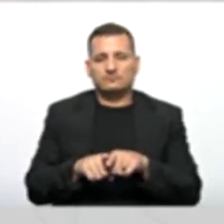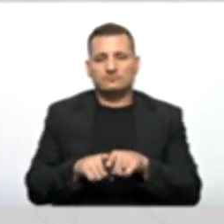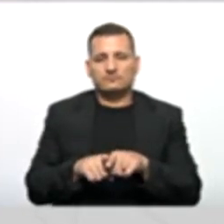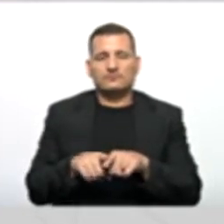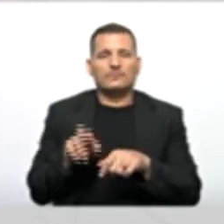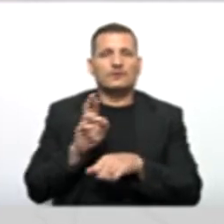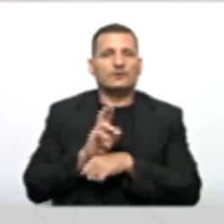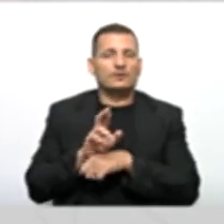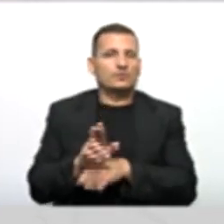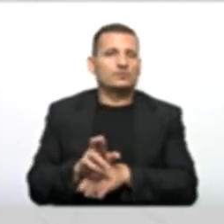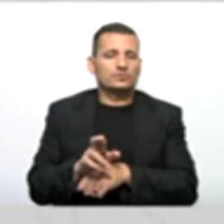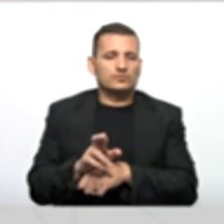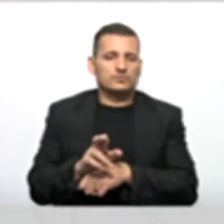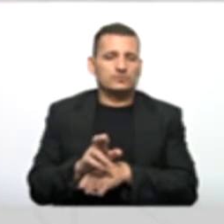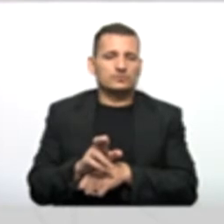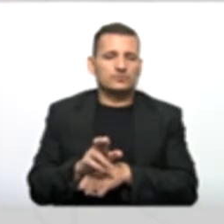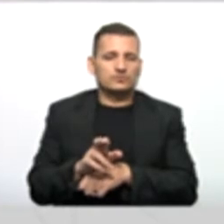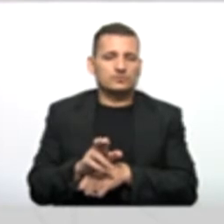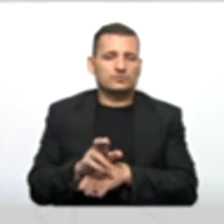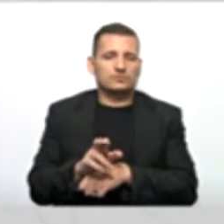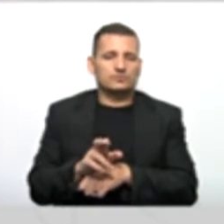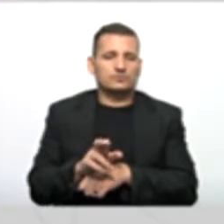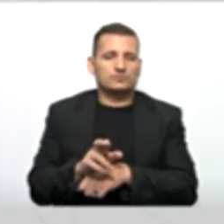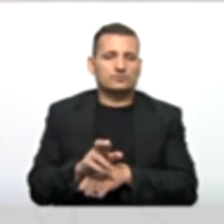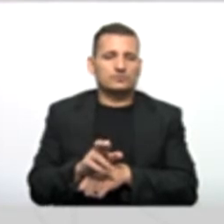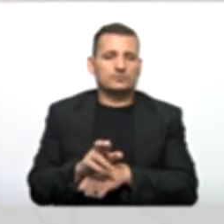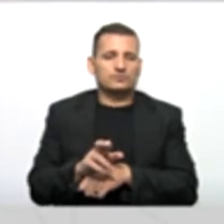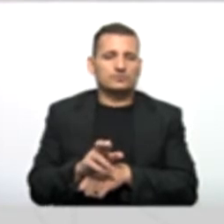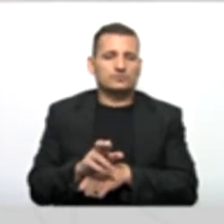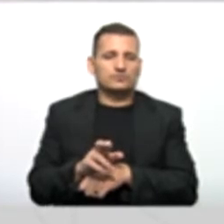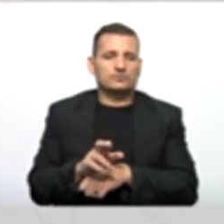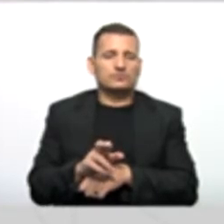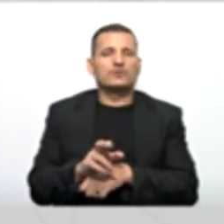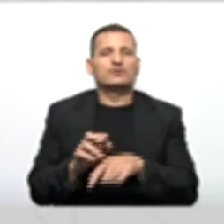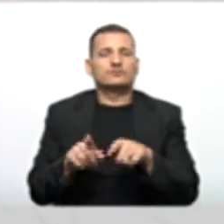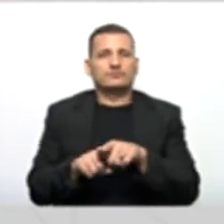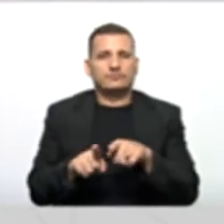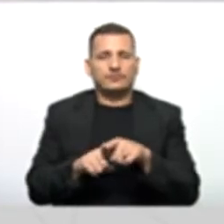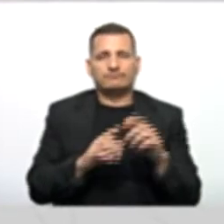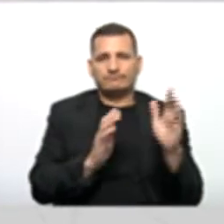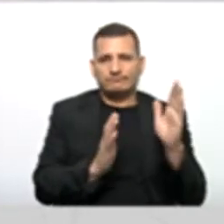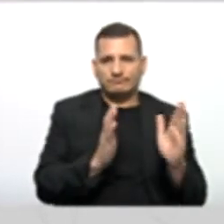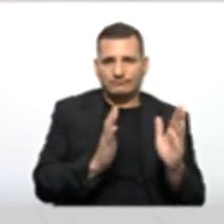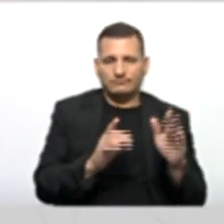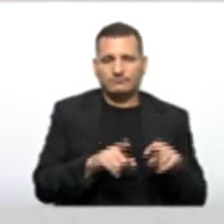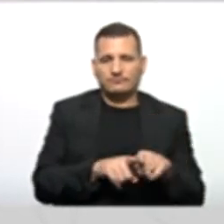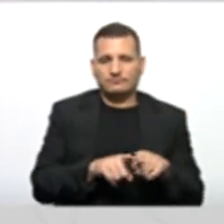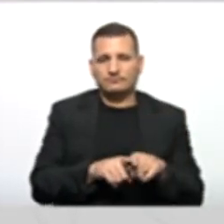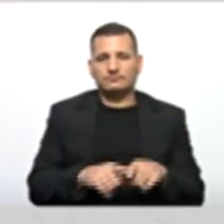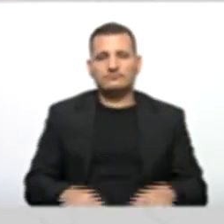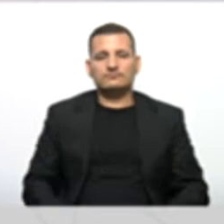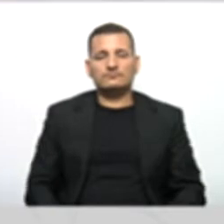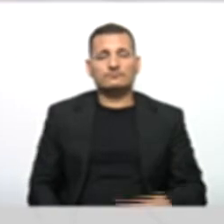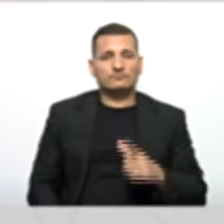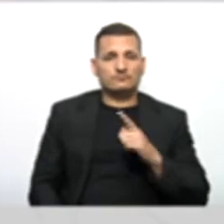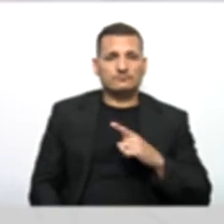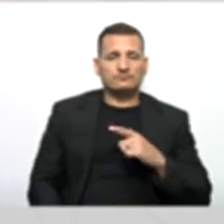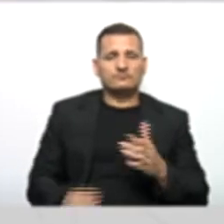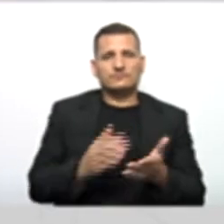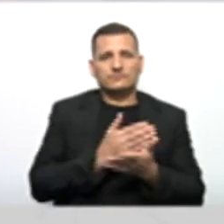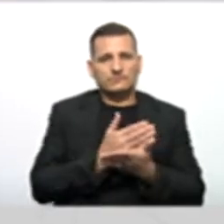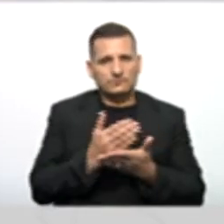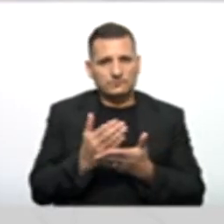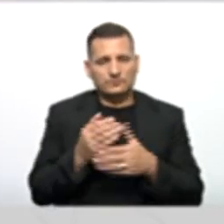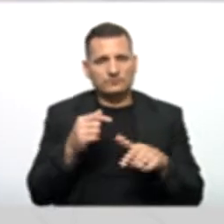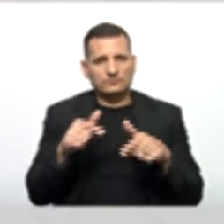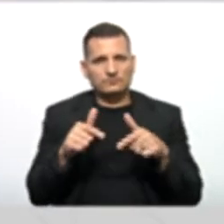dos recursos disponíveis sejam consumidos também nesta fase, tá, gente? Então a gente tem o início dos trabalhos,